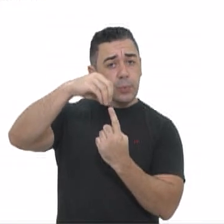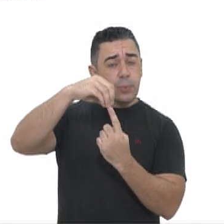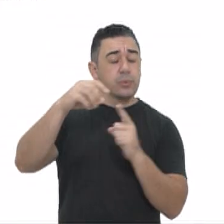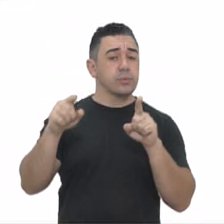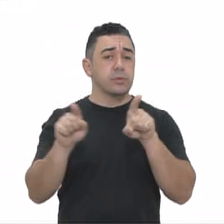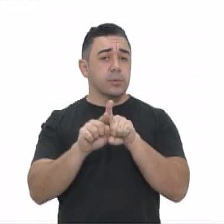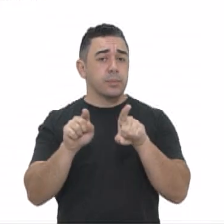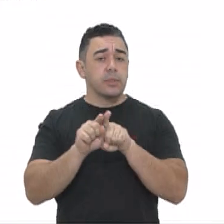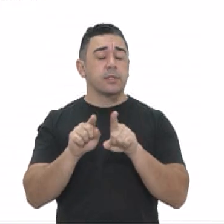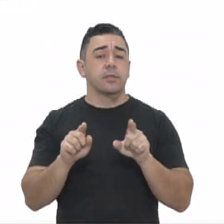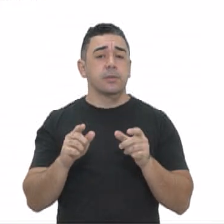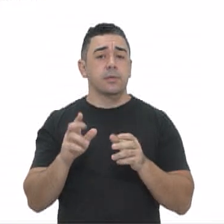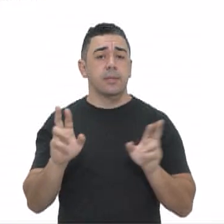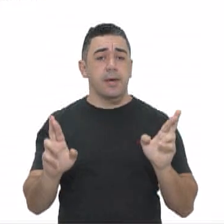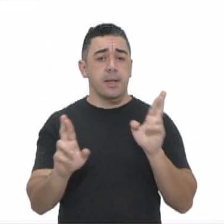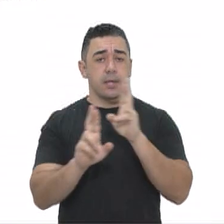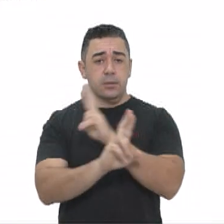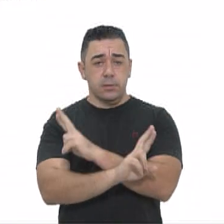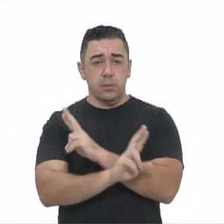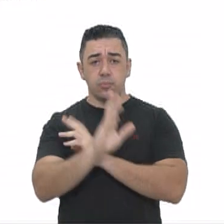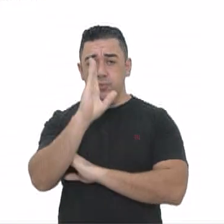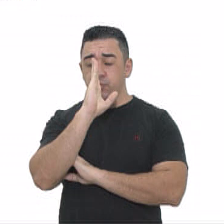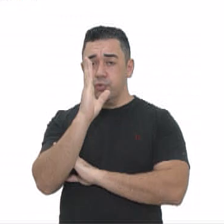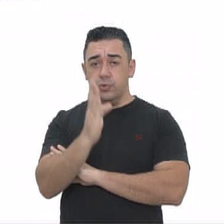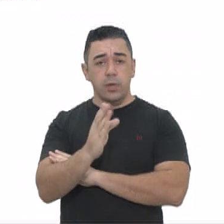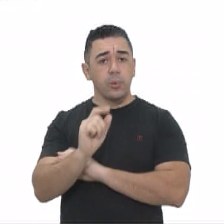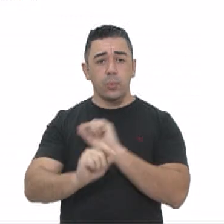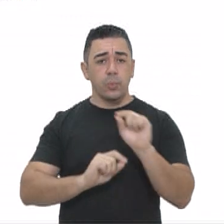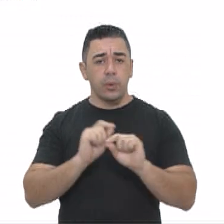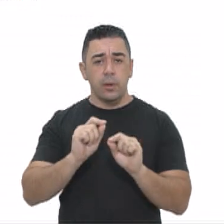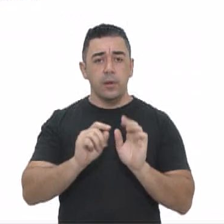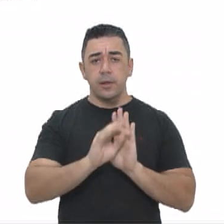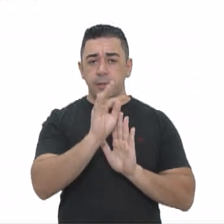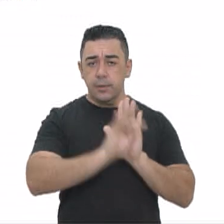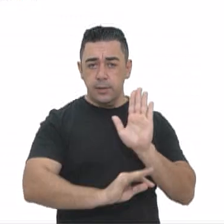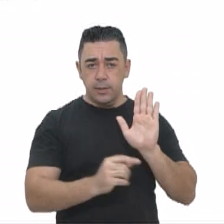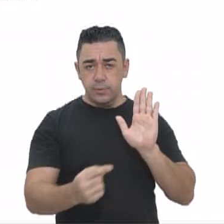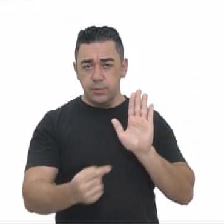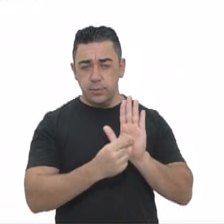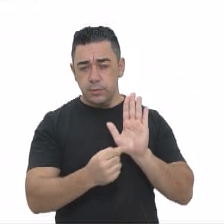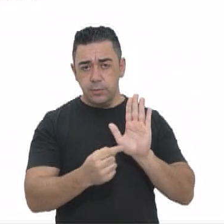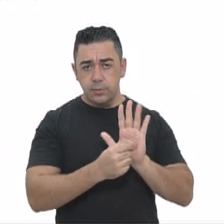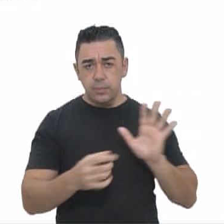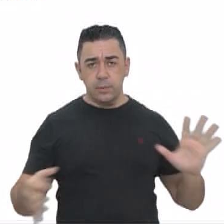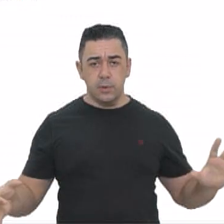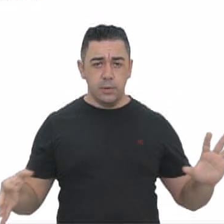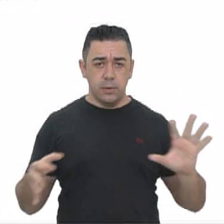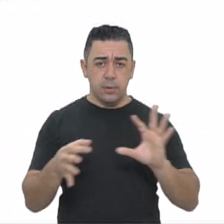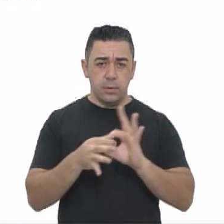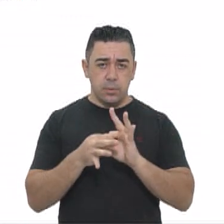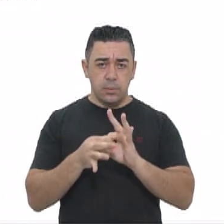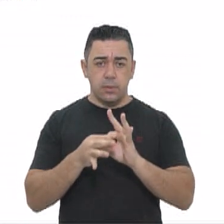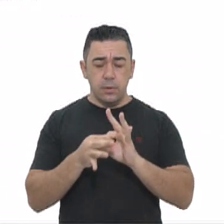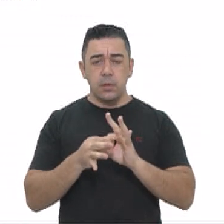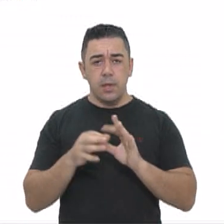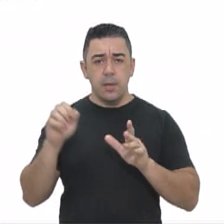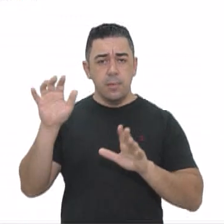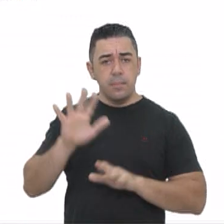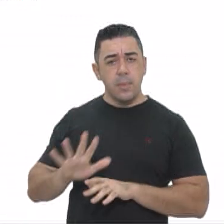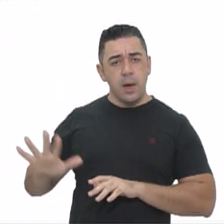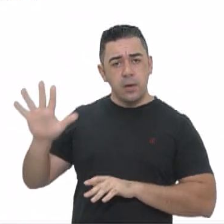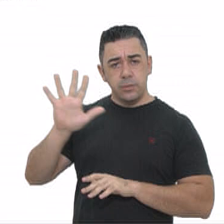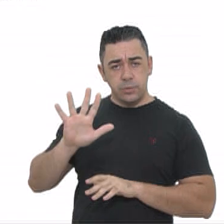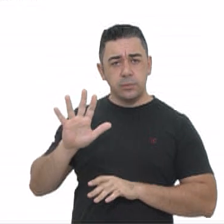aí, inclusive, diretamente ao texto que interligam aí essas